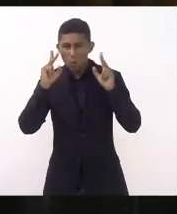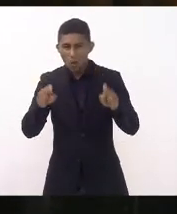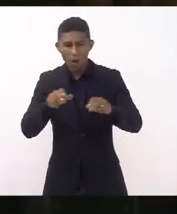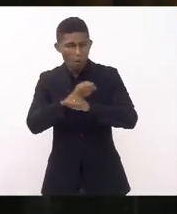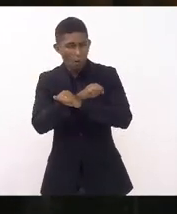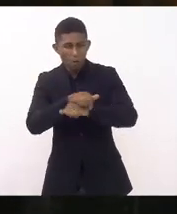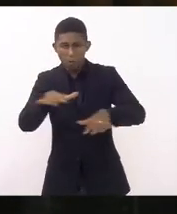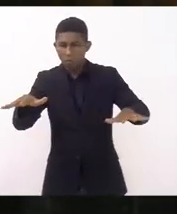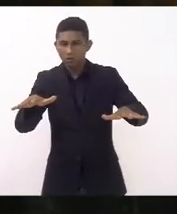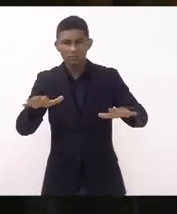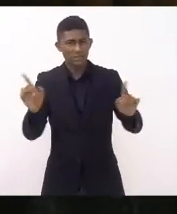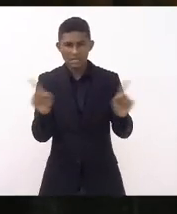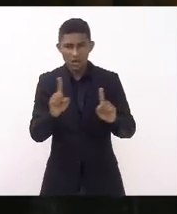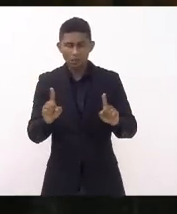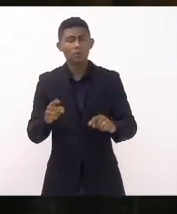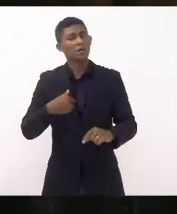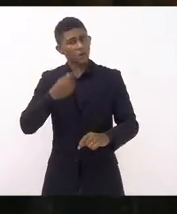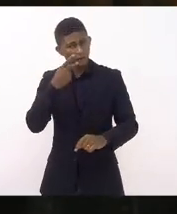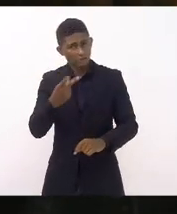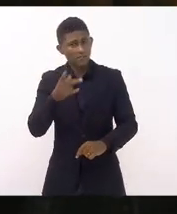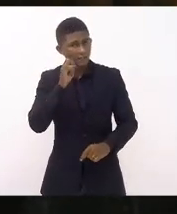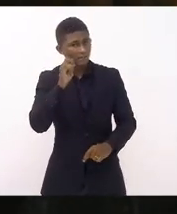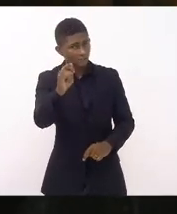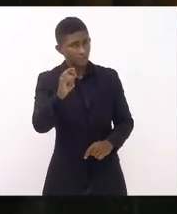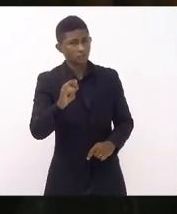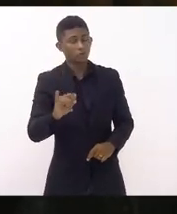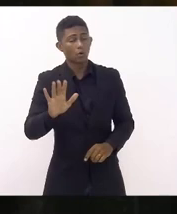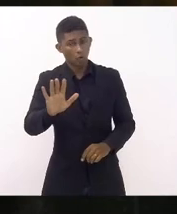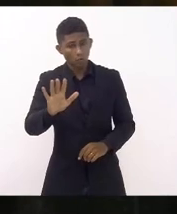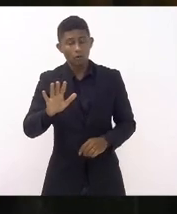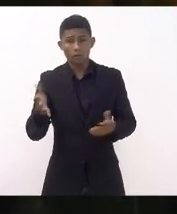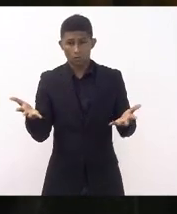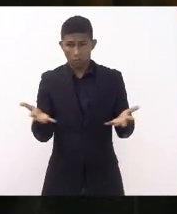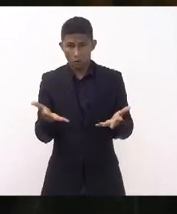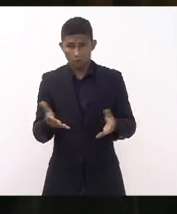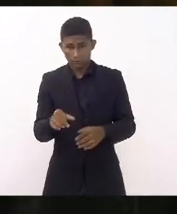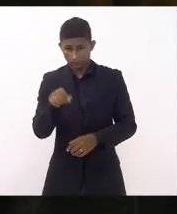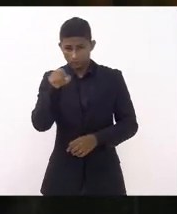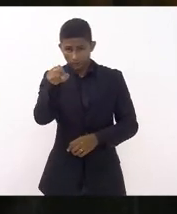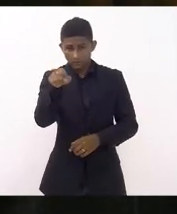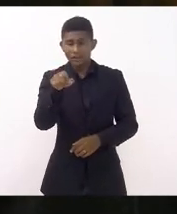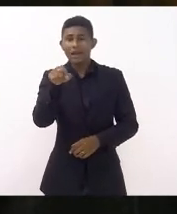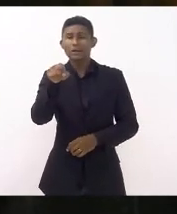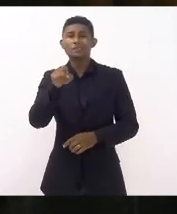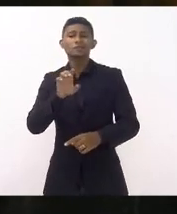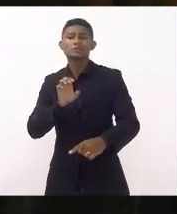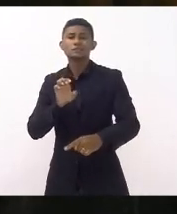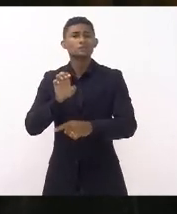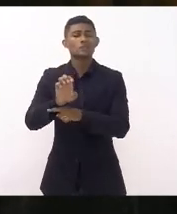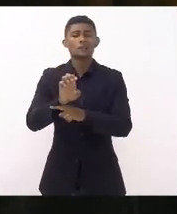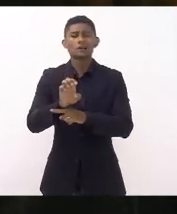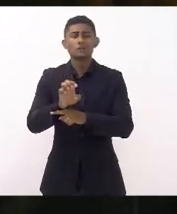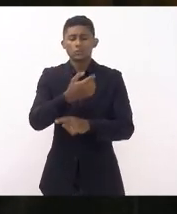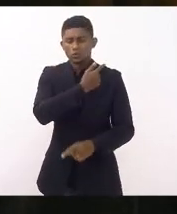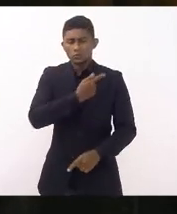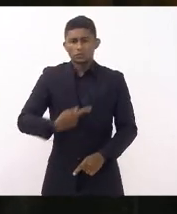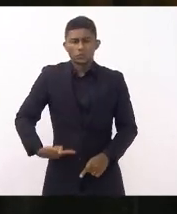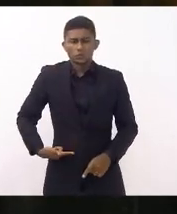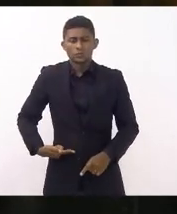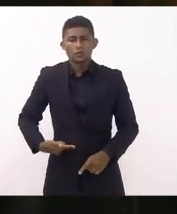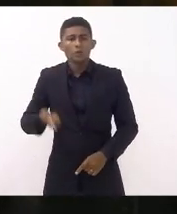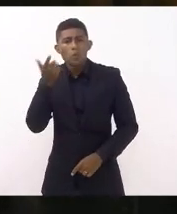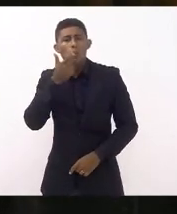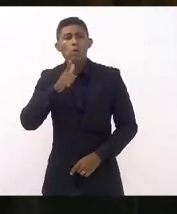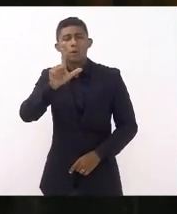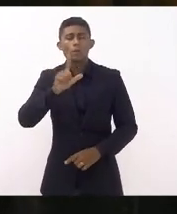eu queria trazer à memória que se hoje o senhor estar ocupando o lugar onde está de governador do estado